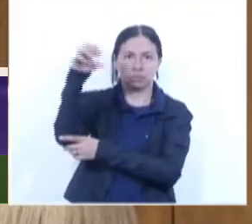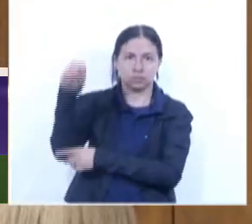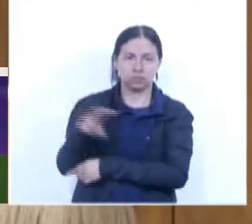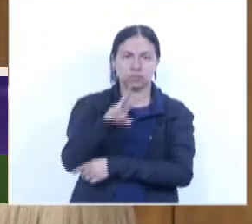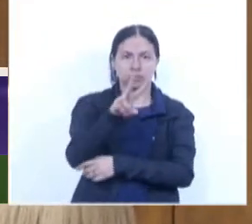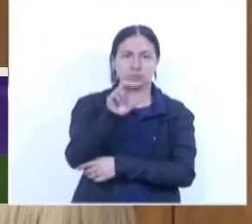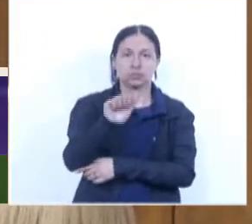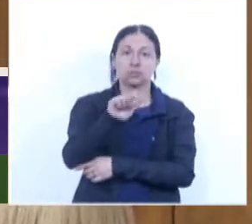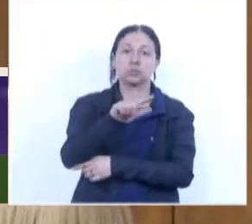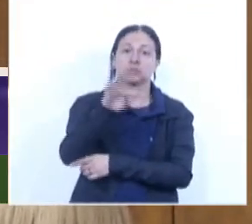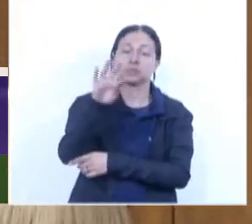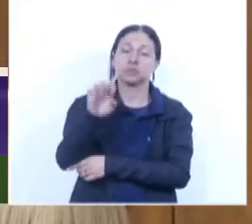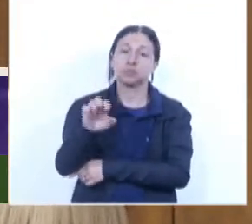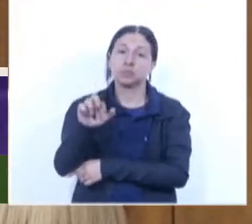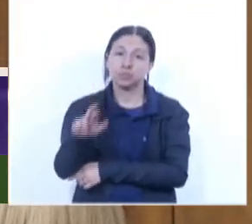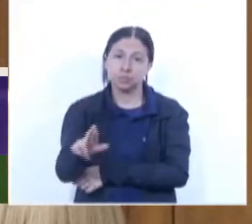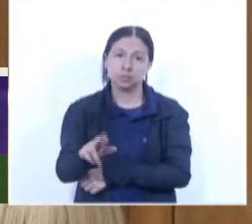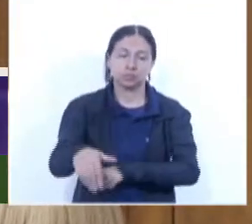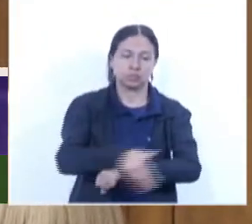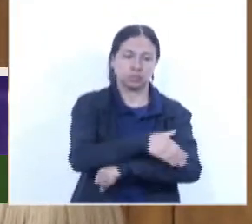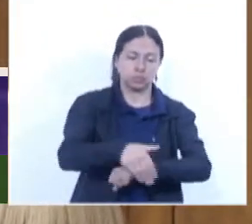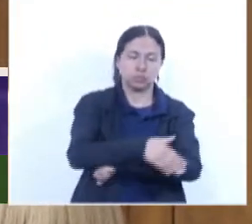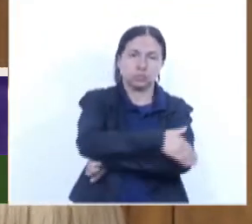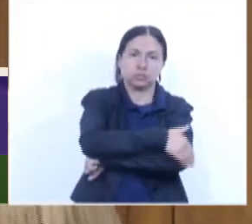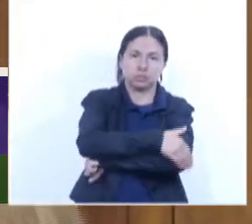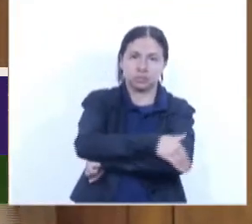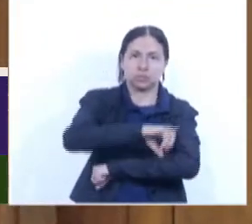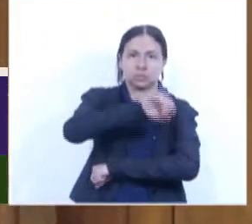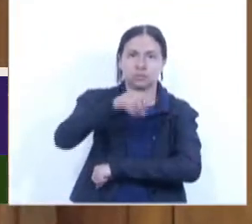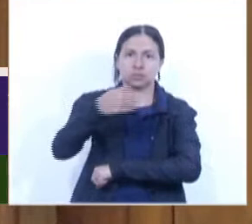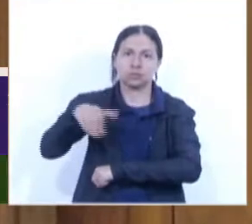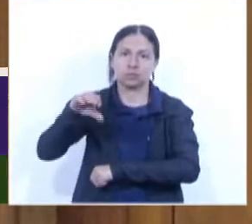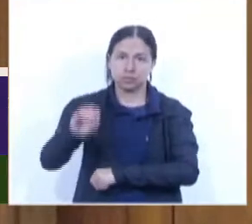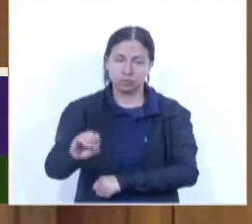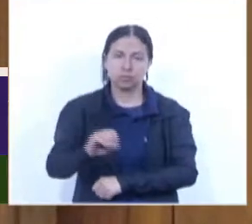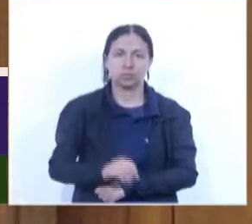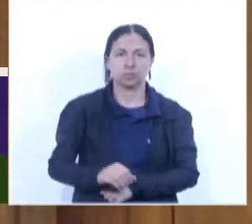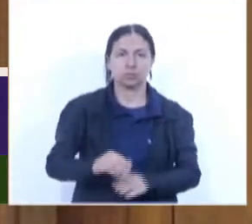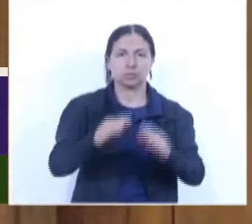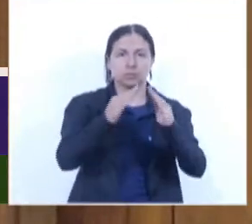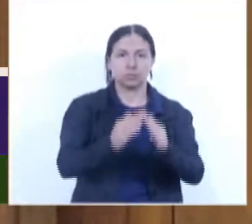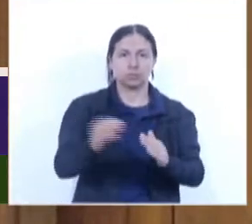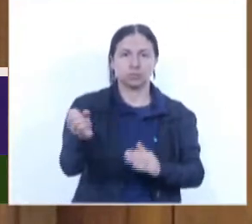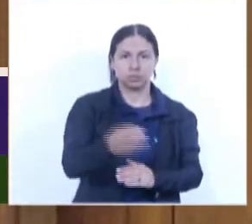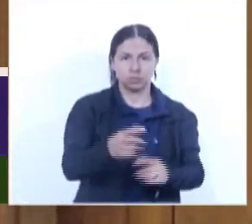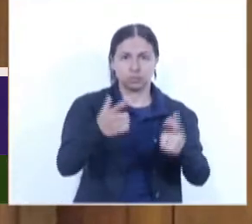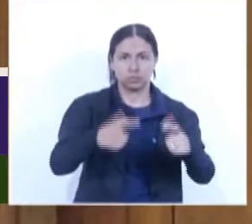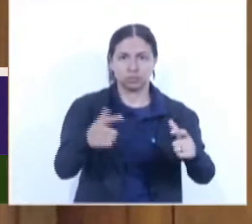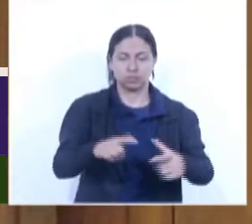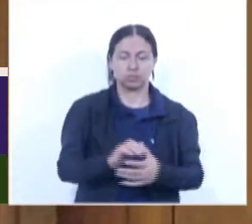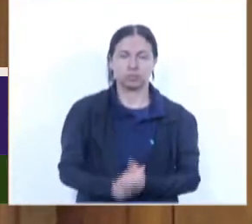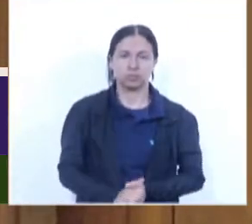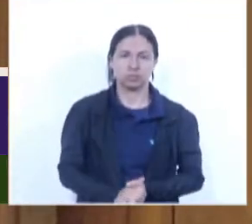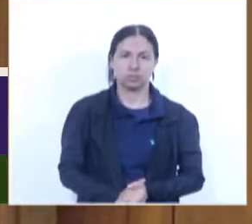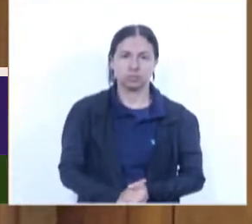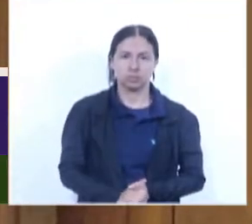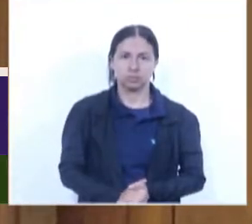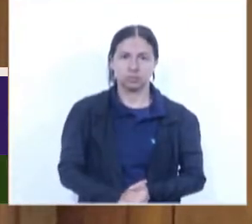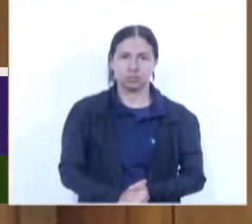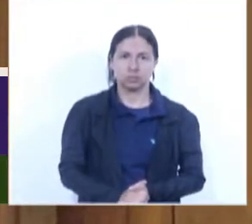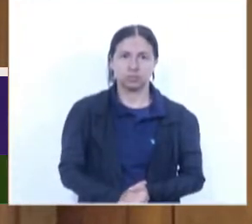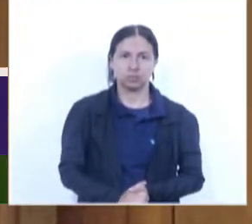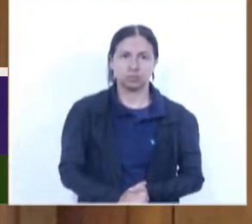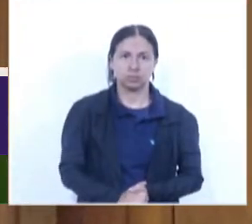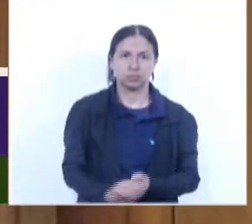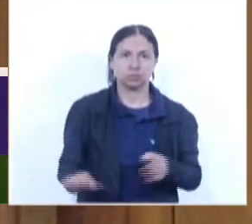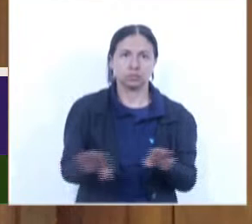dos Santos esquina com a Rua João Batista bairro Morada Nova requerimento